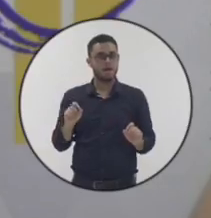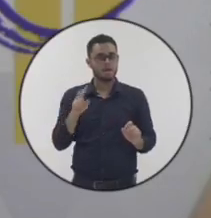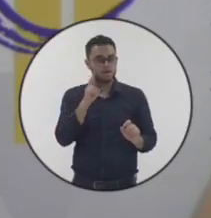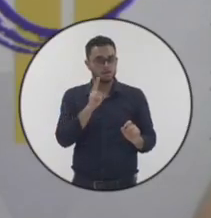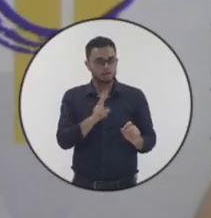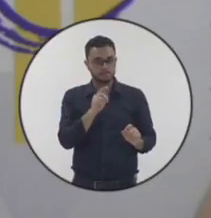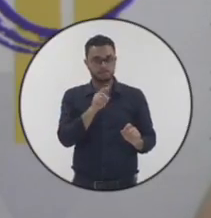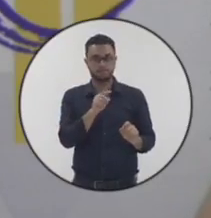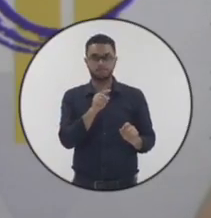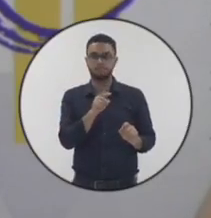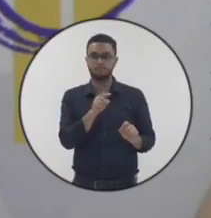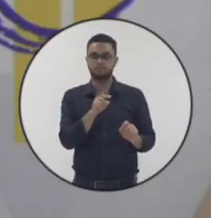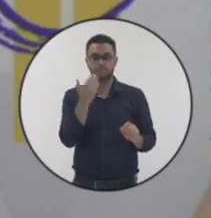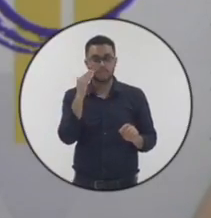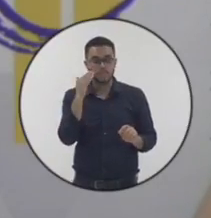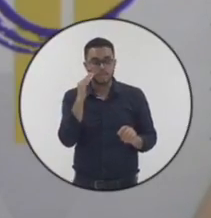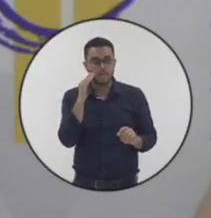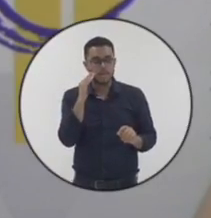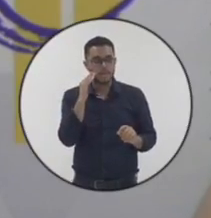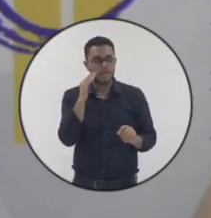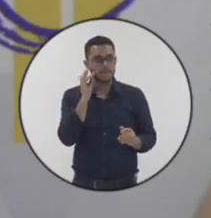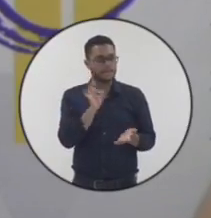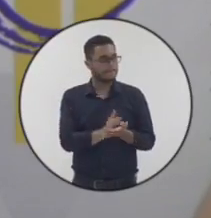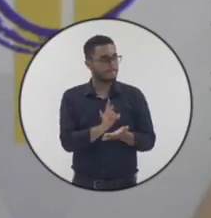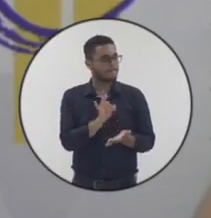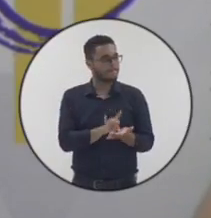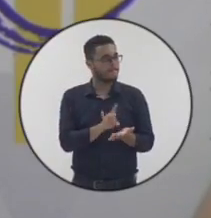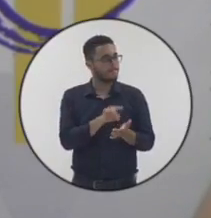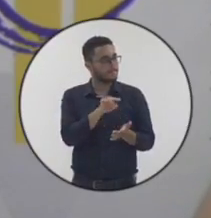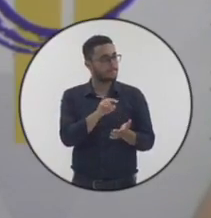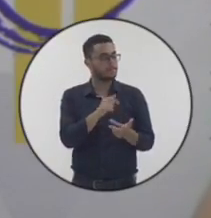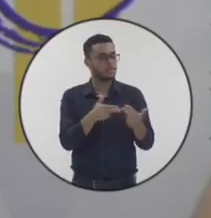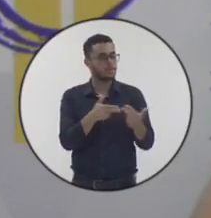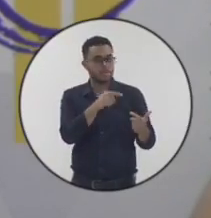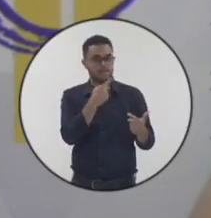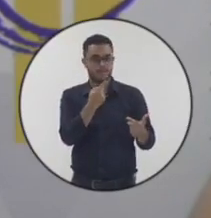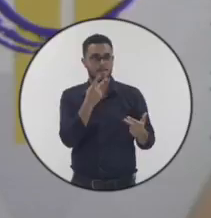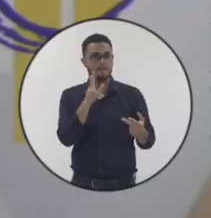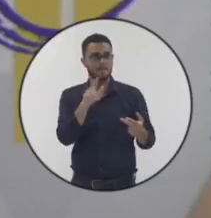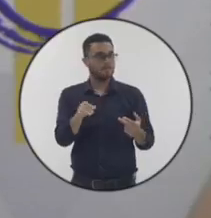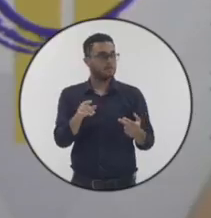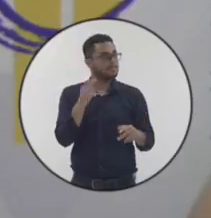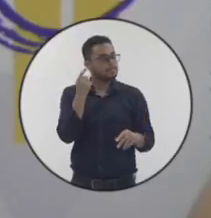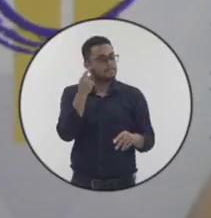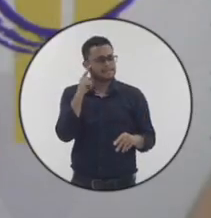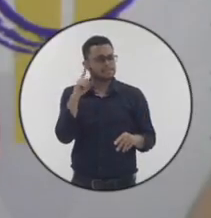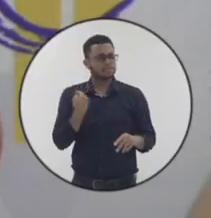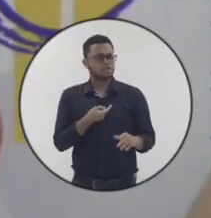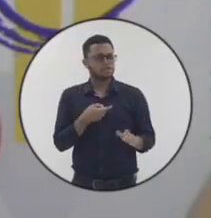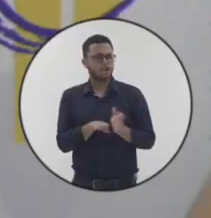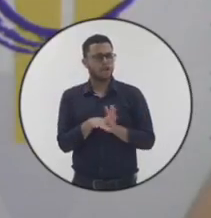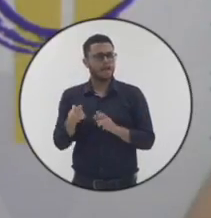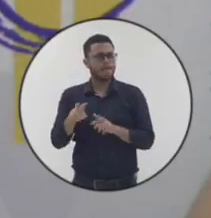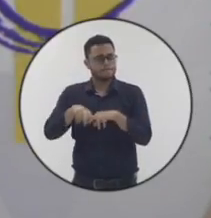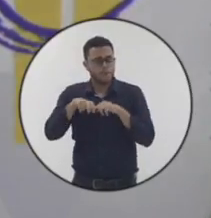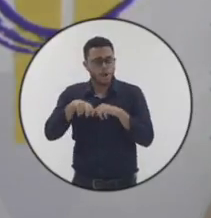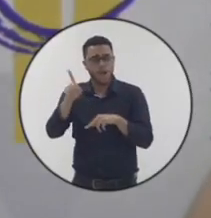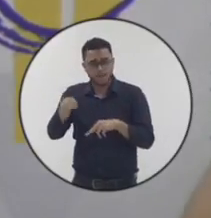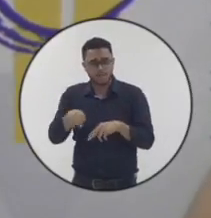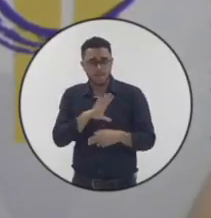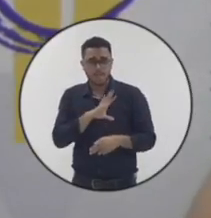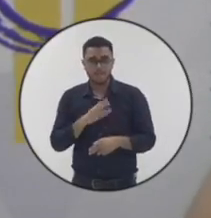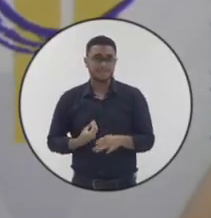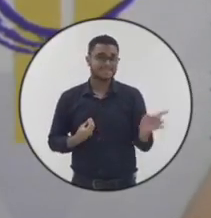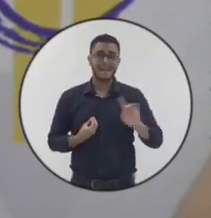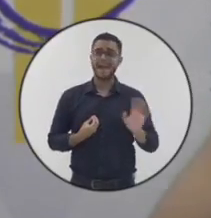ou entenda, e é exatamente sobre isso que essa resolução vai falar, que pensa que nós chegamos lá por ser travesti e transexual. Quando